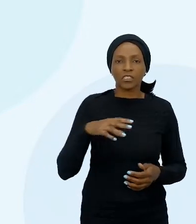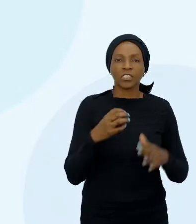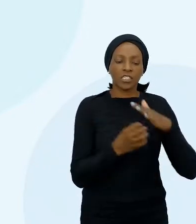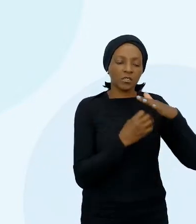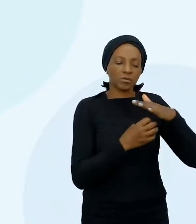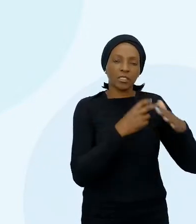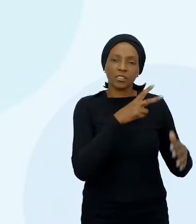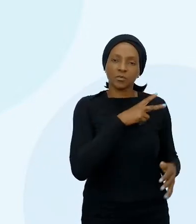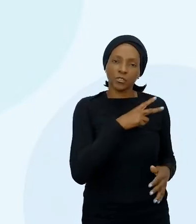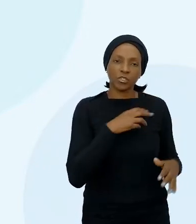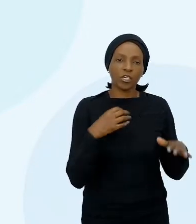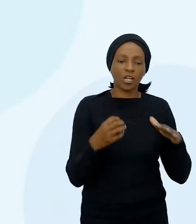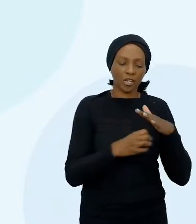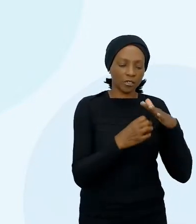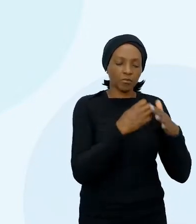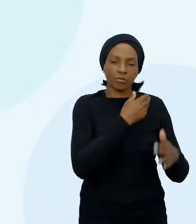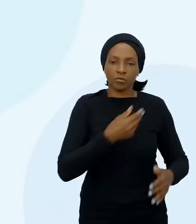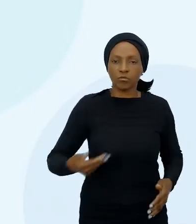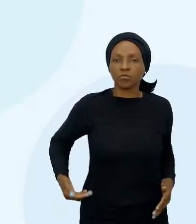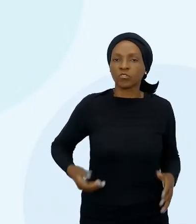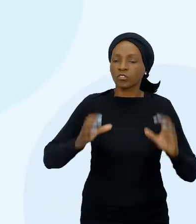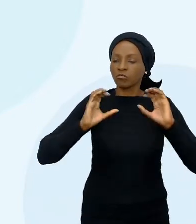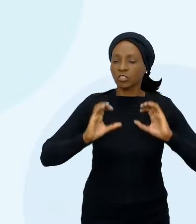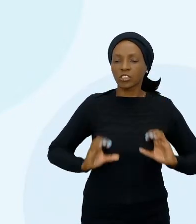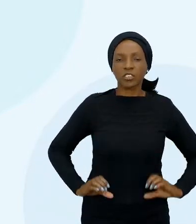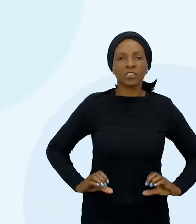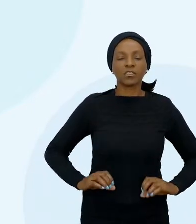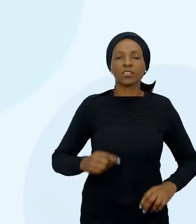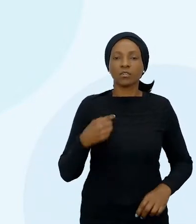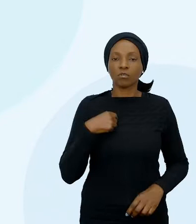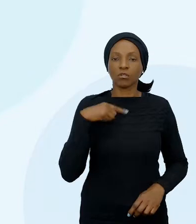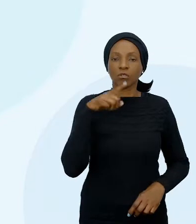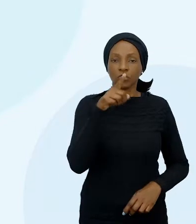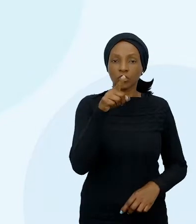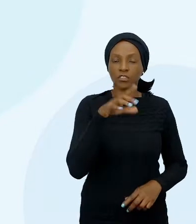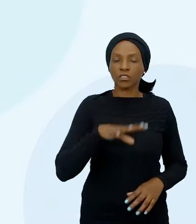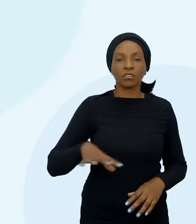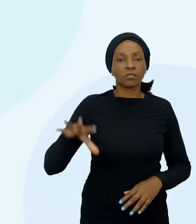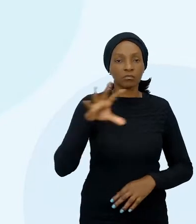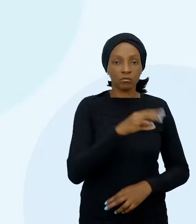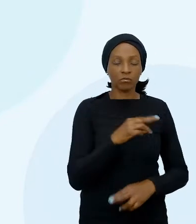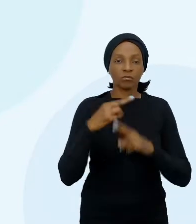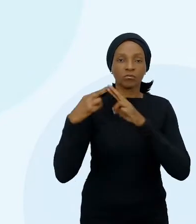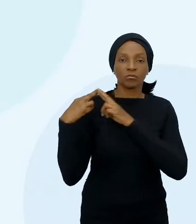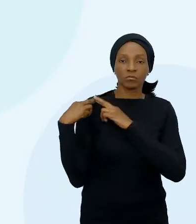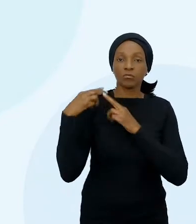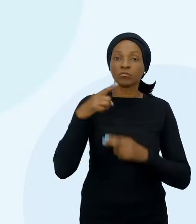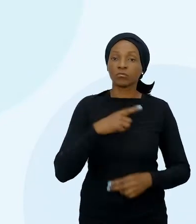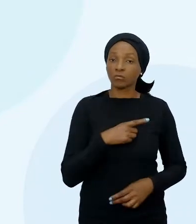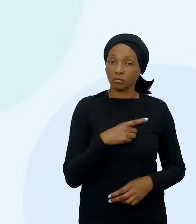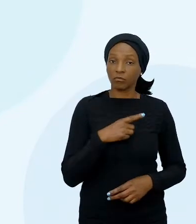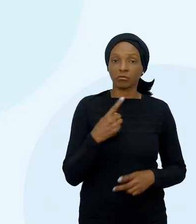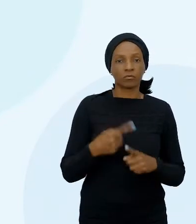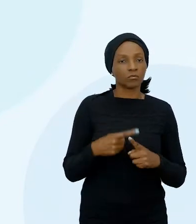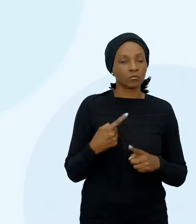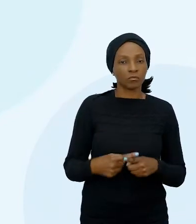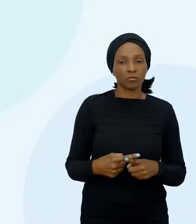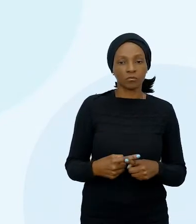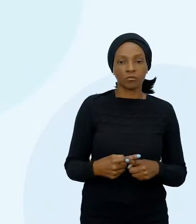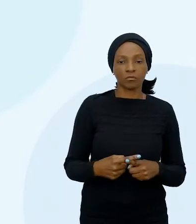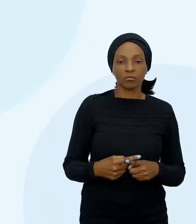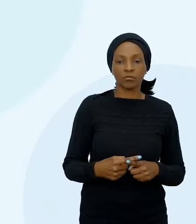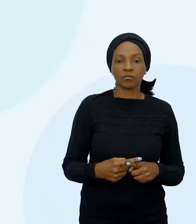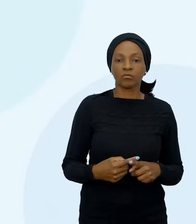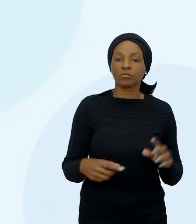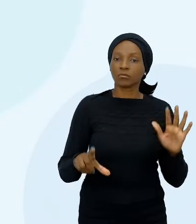privado, ou seja, o cidadão, eu e você, todos nós somos responsáveis. Por quê? Essa lei também